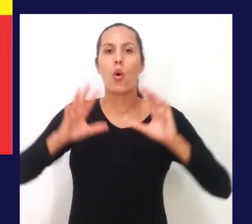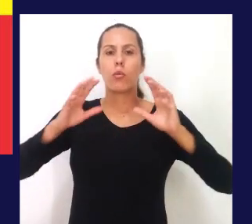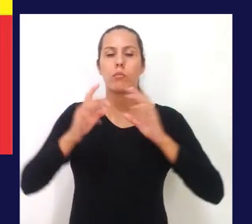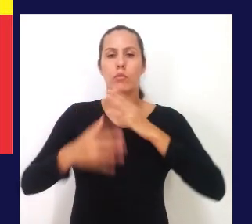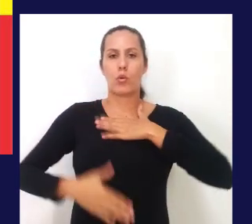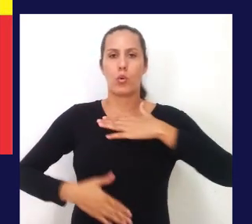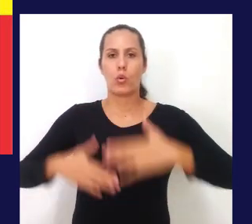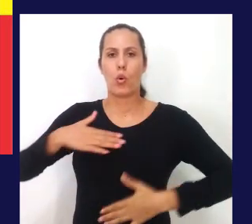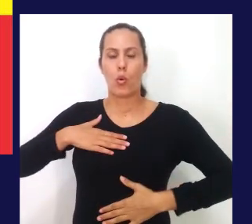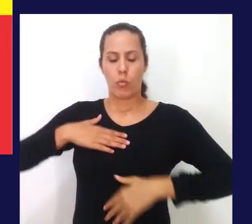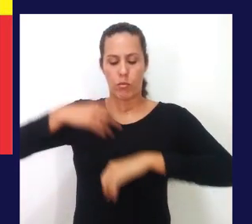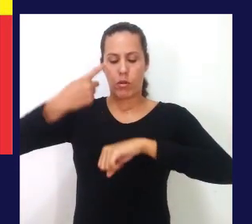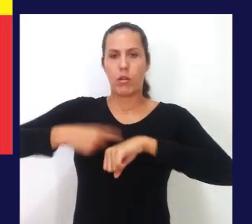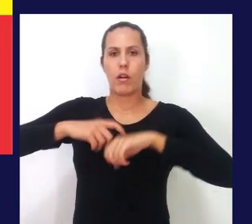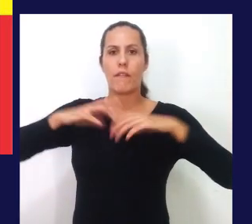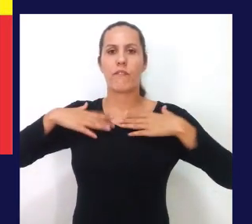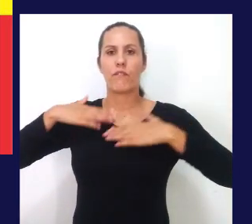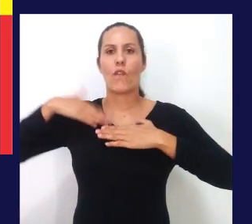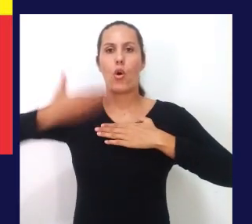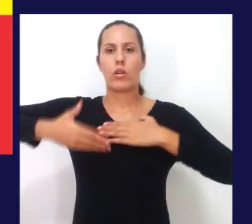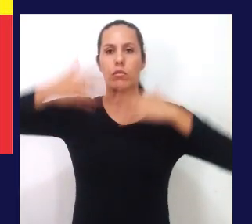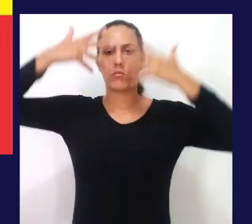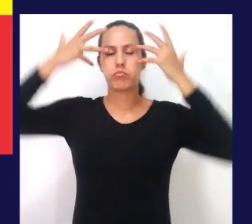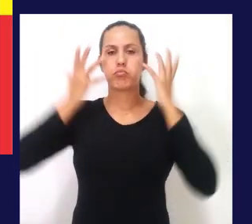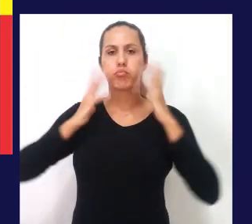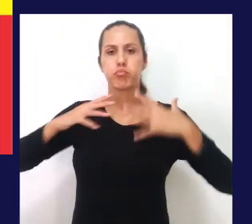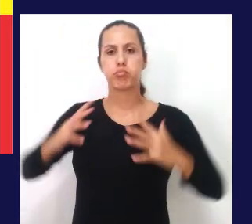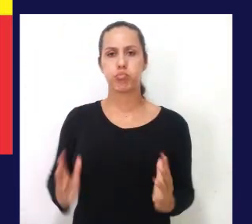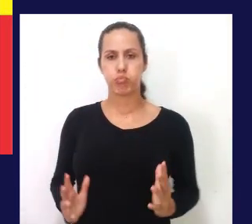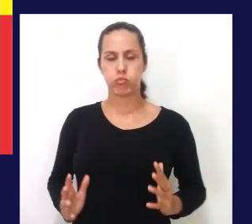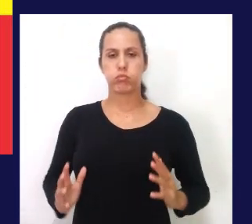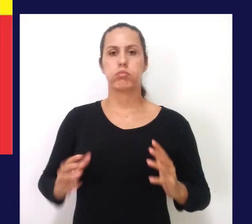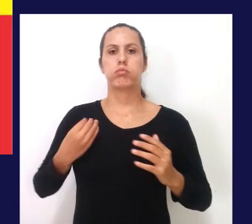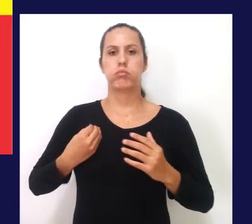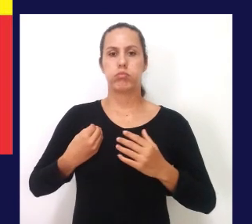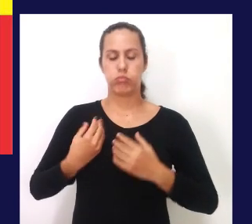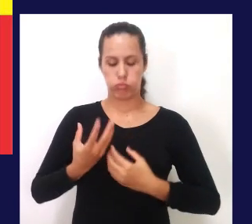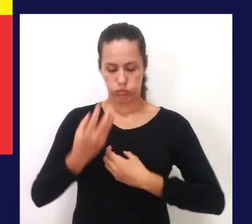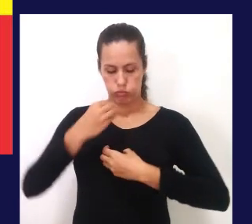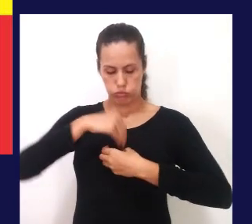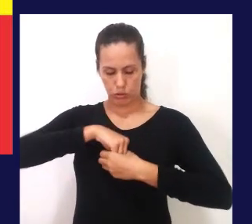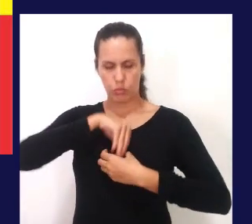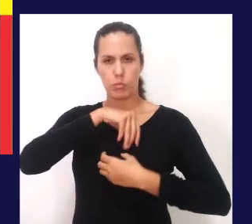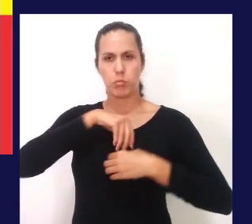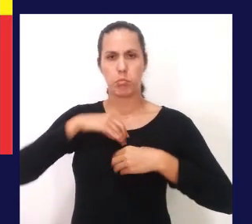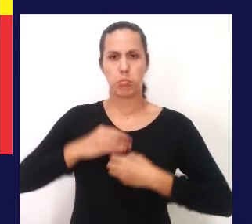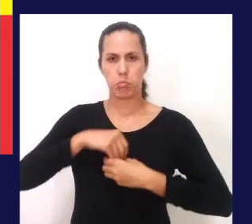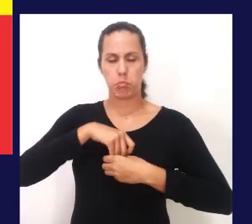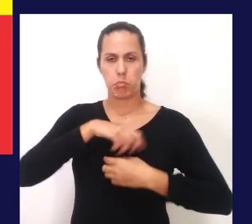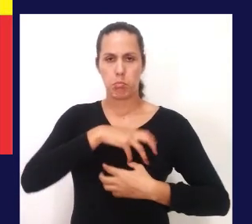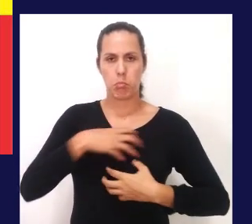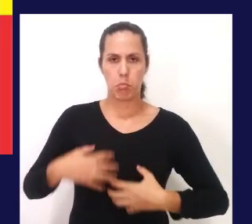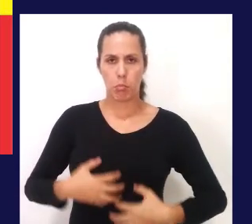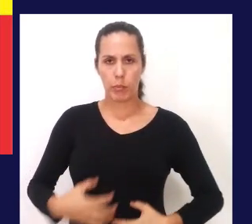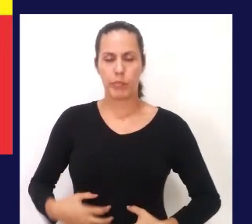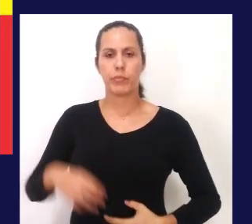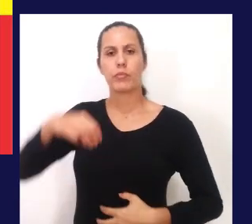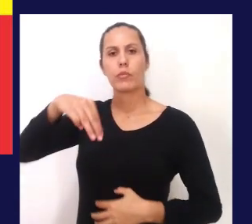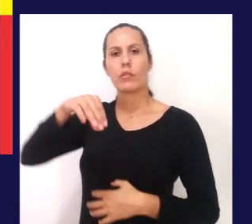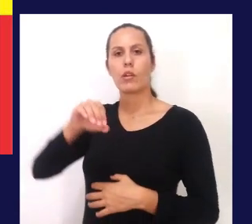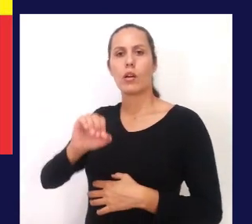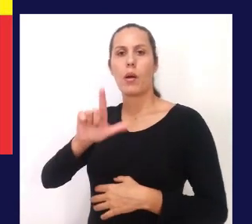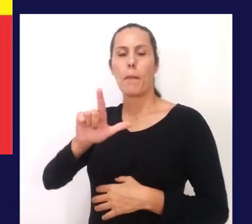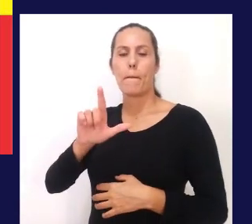organismo, ficando apenas uma reprodução ou molde de suas partes duras. Eu tenho a reprodução